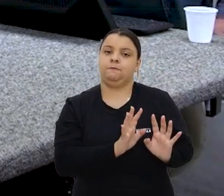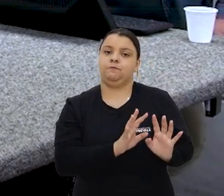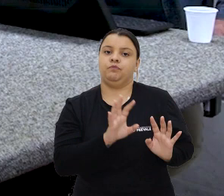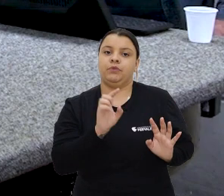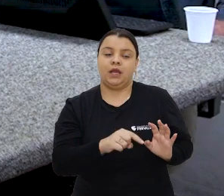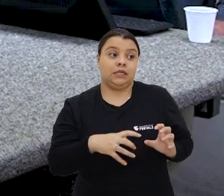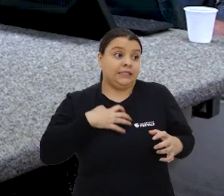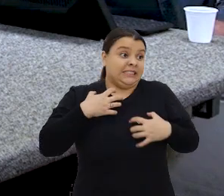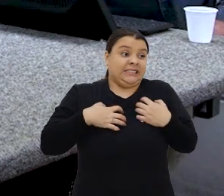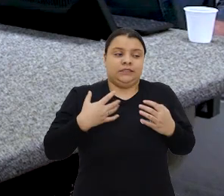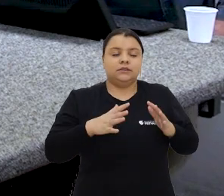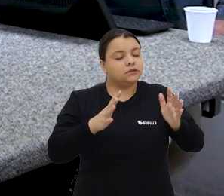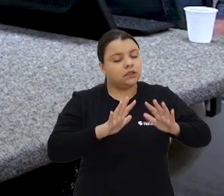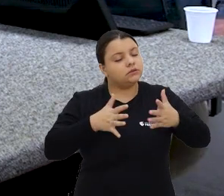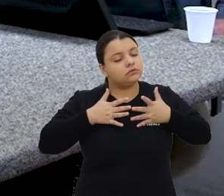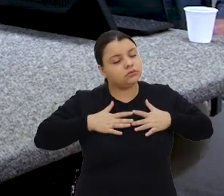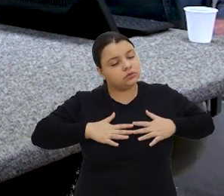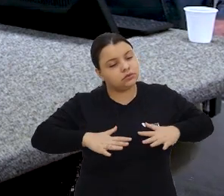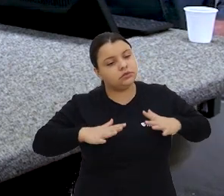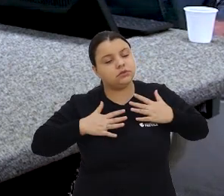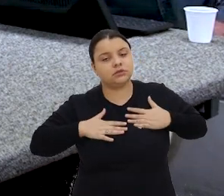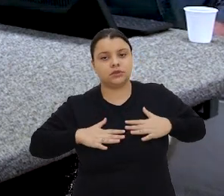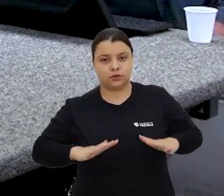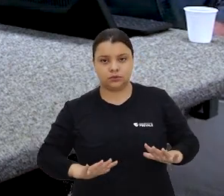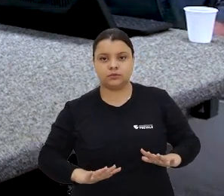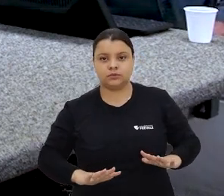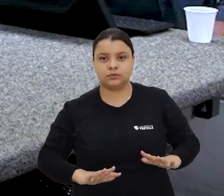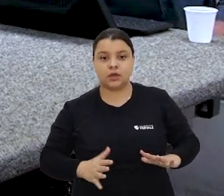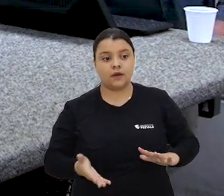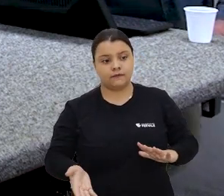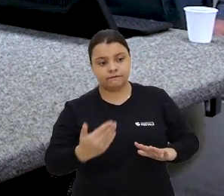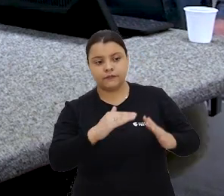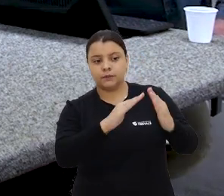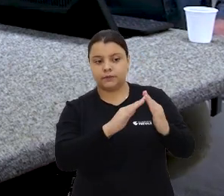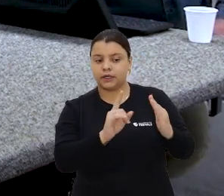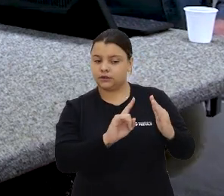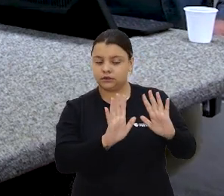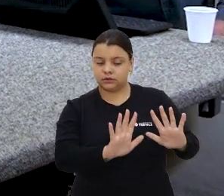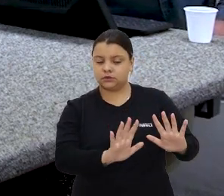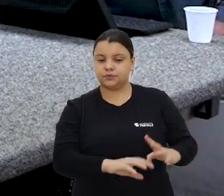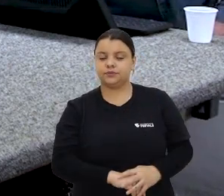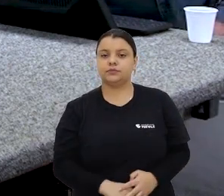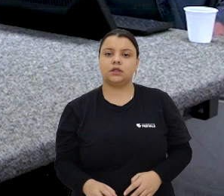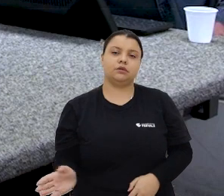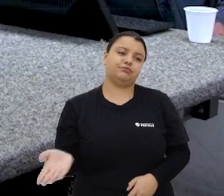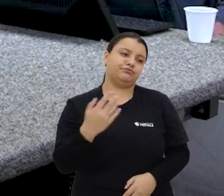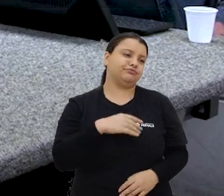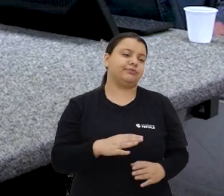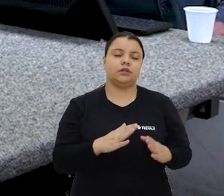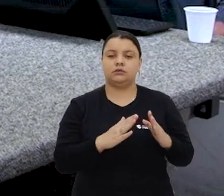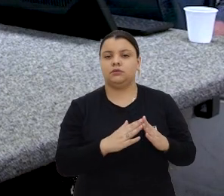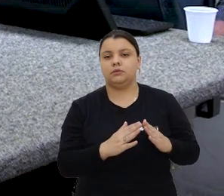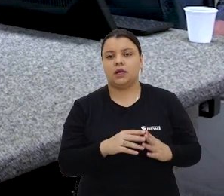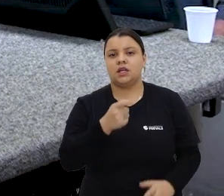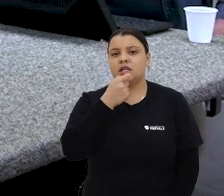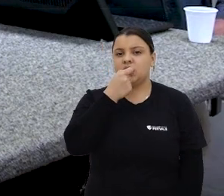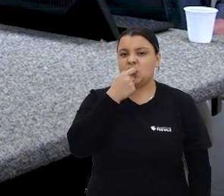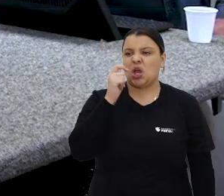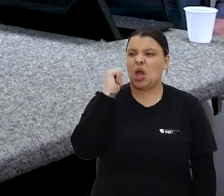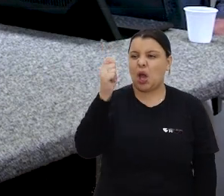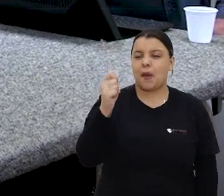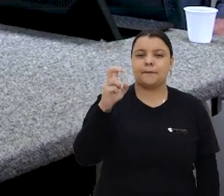desestabilizar emocionalmente para tu ser agressivo. Vamos embora que isso aqui não é sério. E ali eu fui embora, apitei, isso era